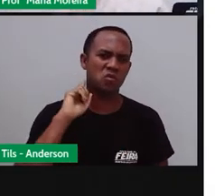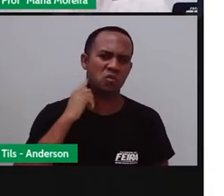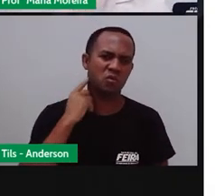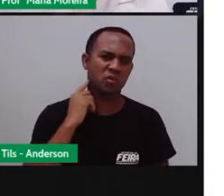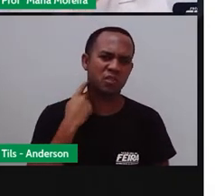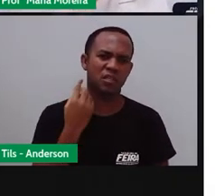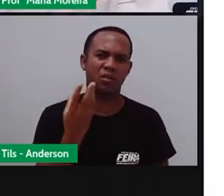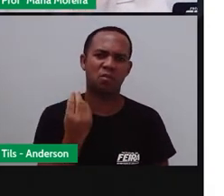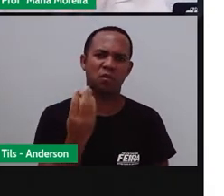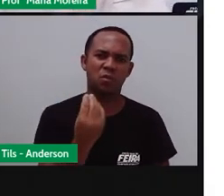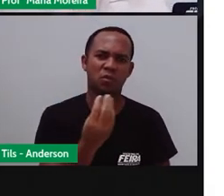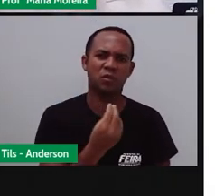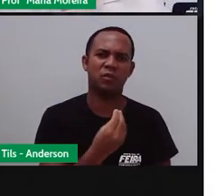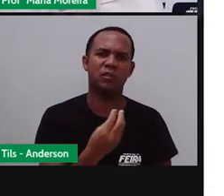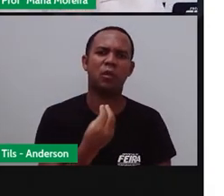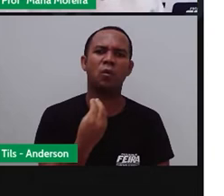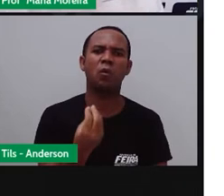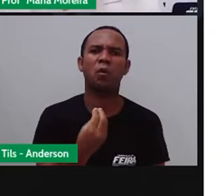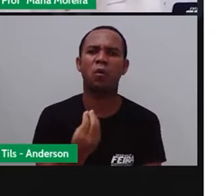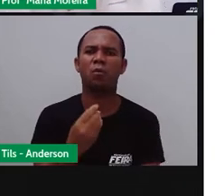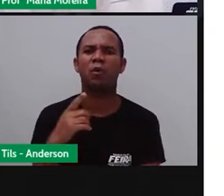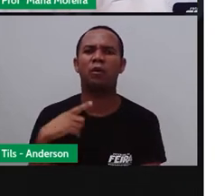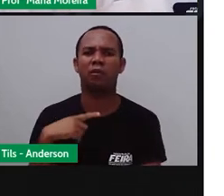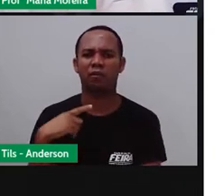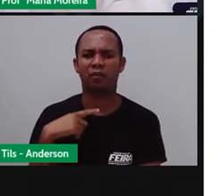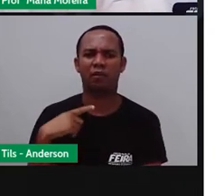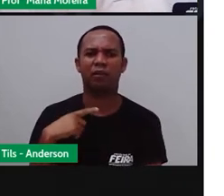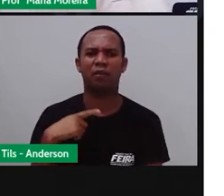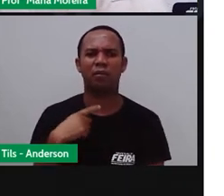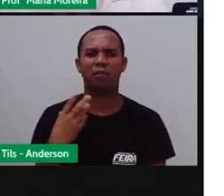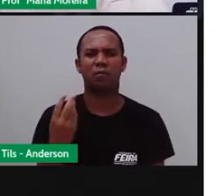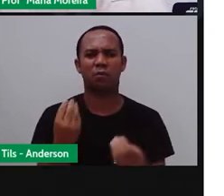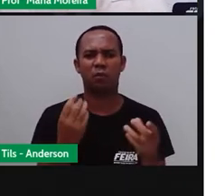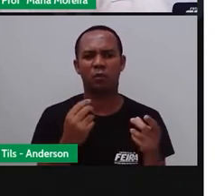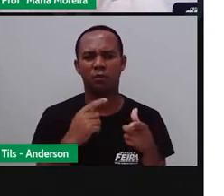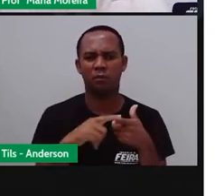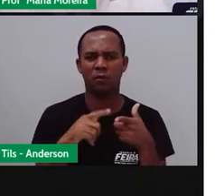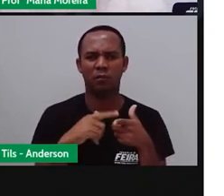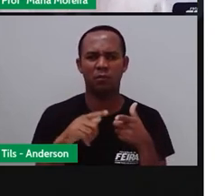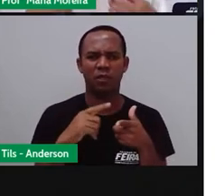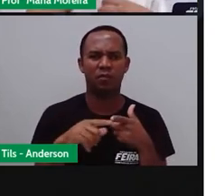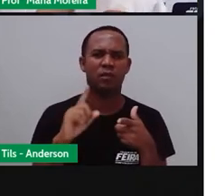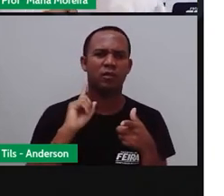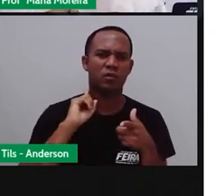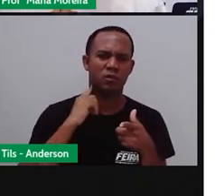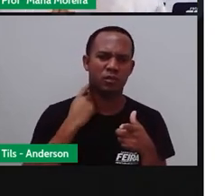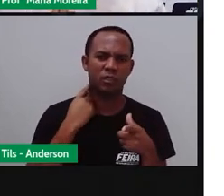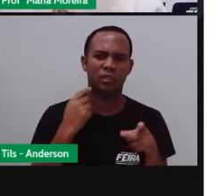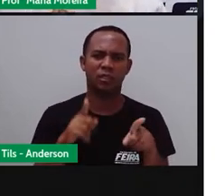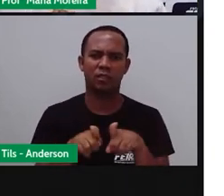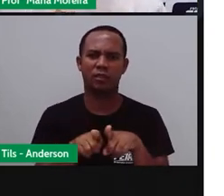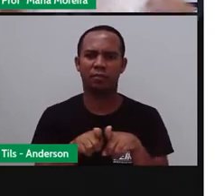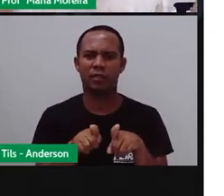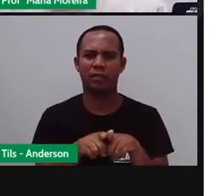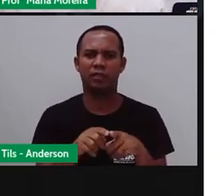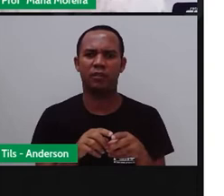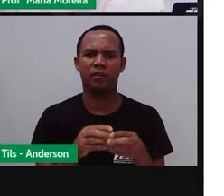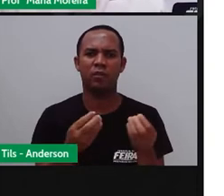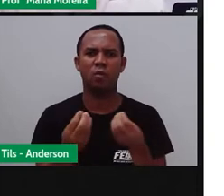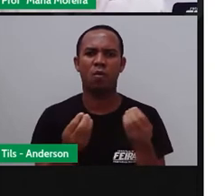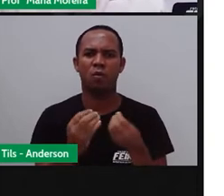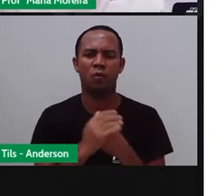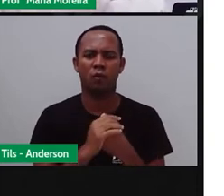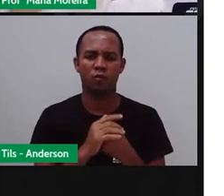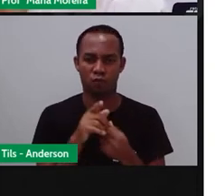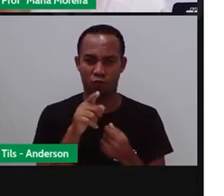O aumento populacional causa, como a Pró falou, uma maior produção de lixo. Então, eu vou produzir uma quantidade de lixo. Eu e